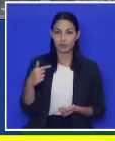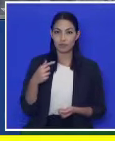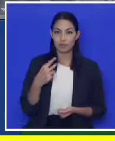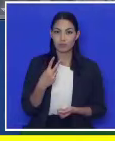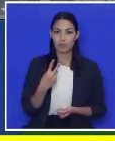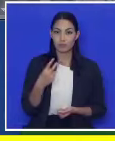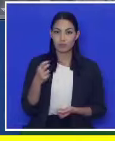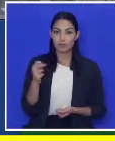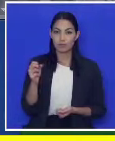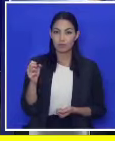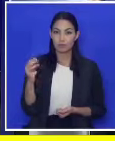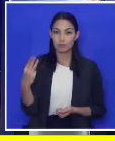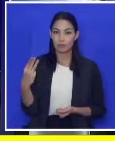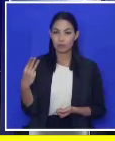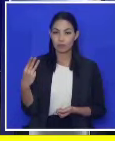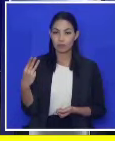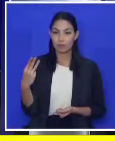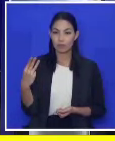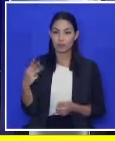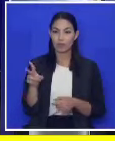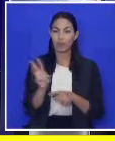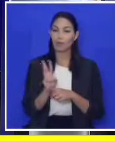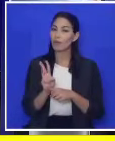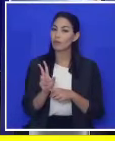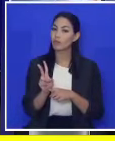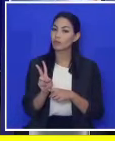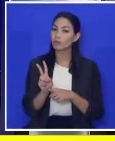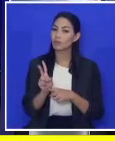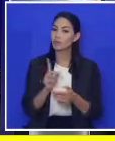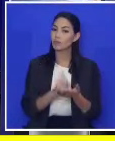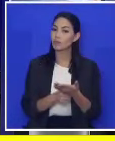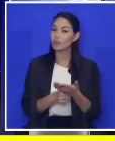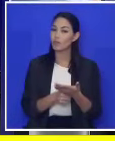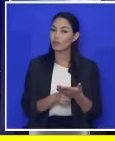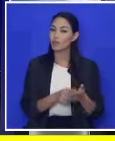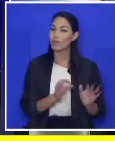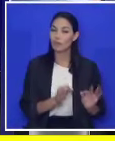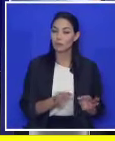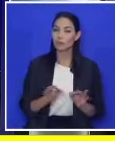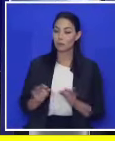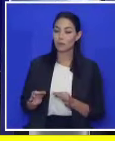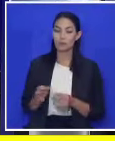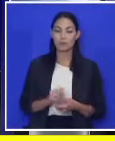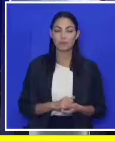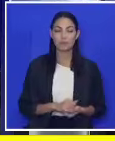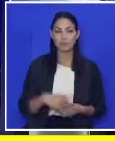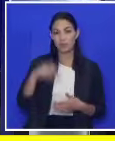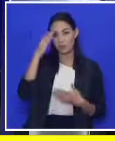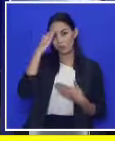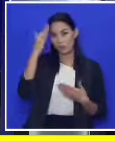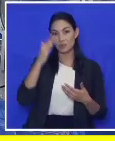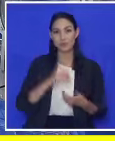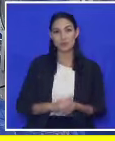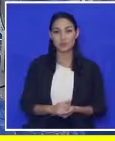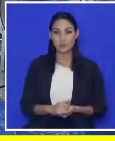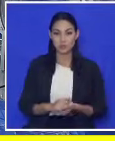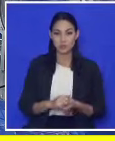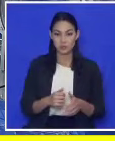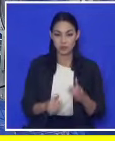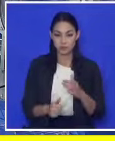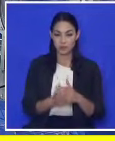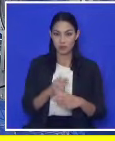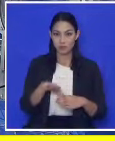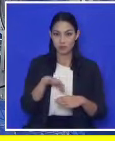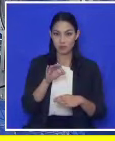e 23. As auditoras confirmam? Sim, confirmam. Sim, confirmo. Obrigado.